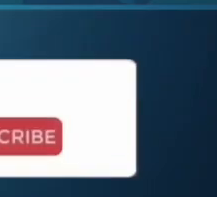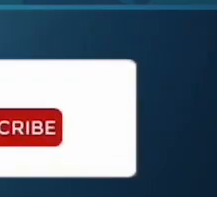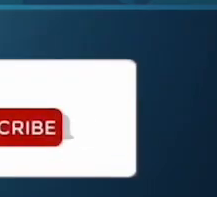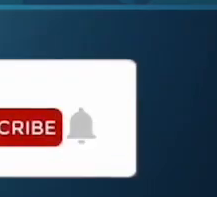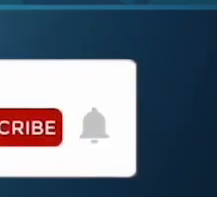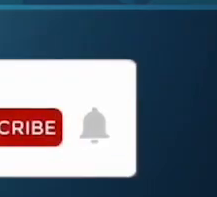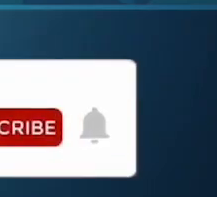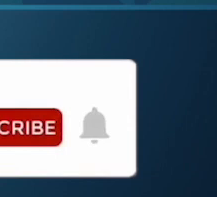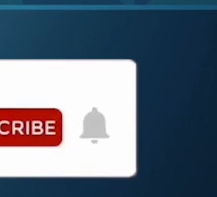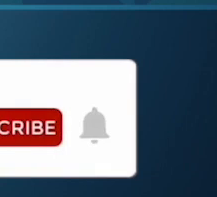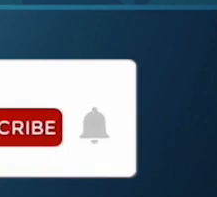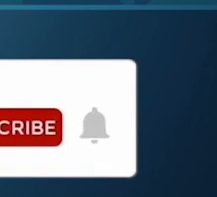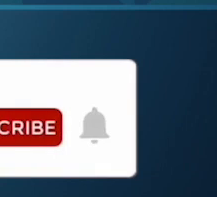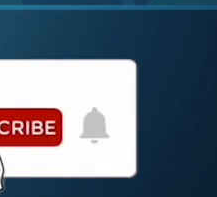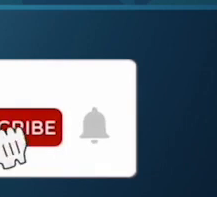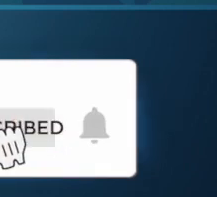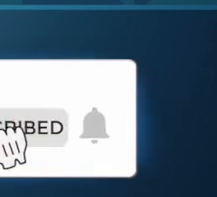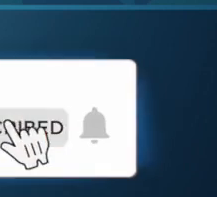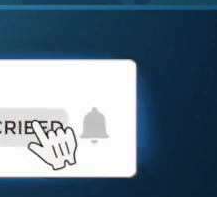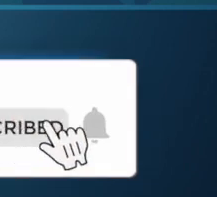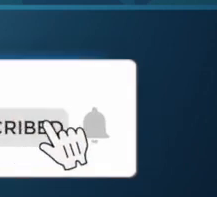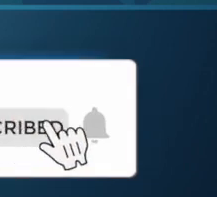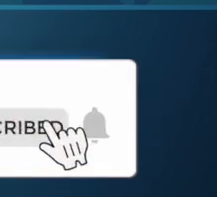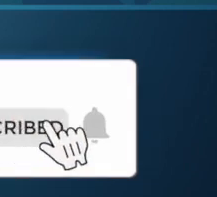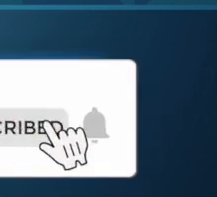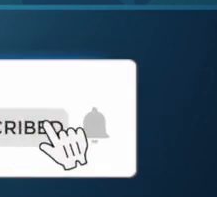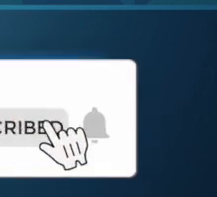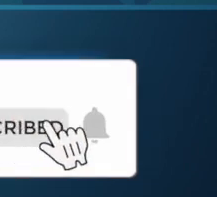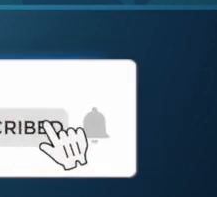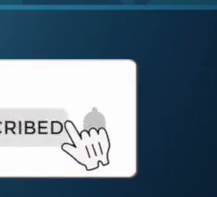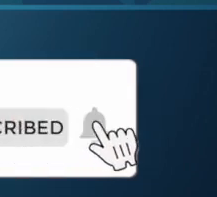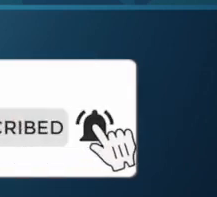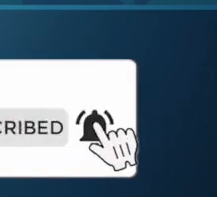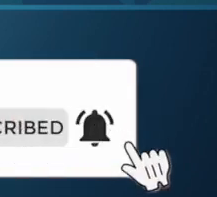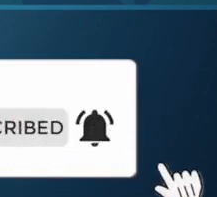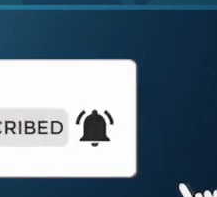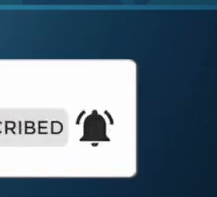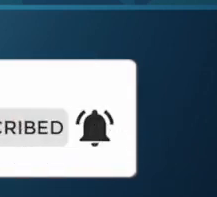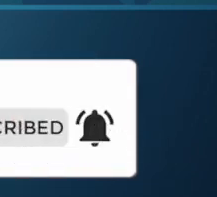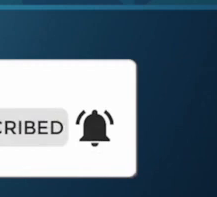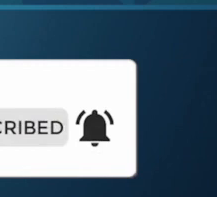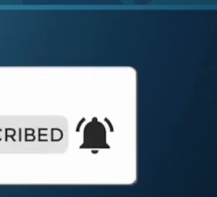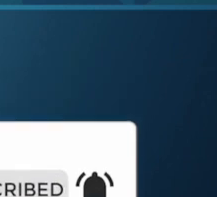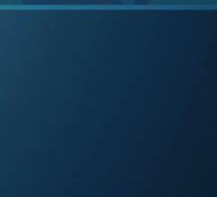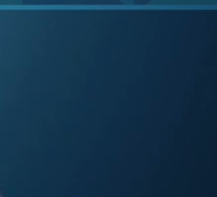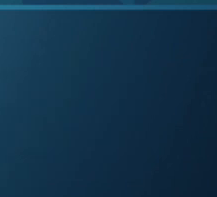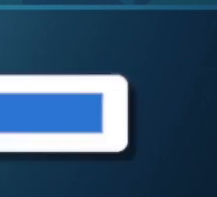factuais no atuais, que ta haluha inscreva e ha canal RTTL, hanehang botão